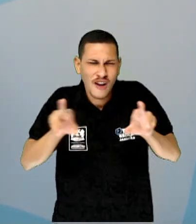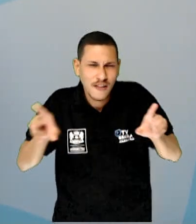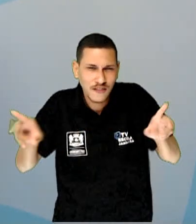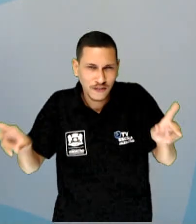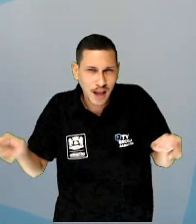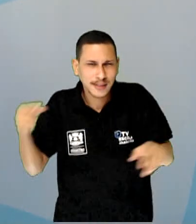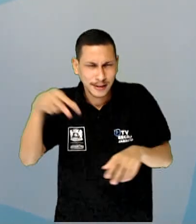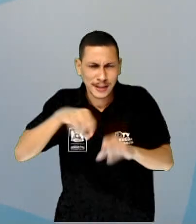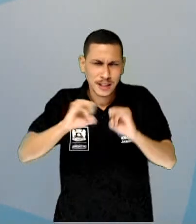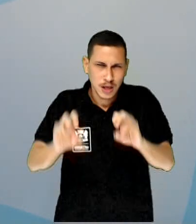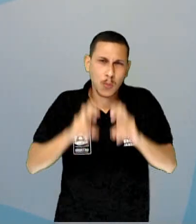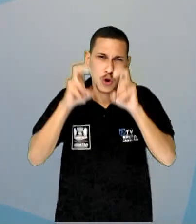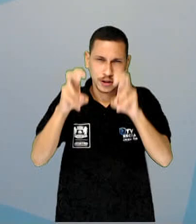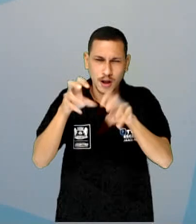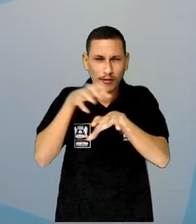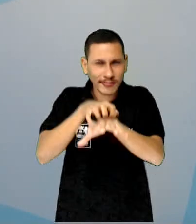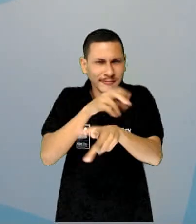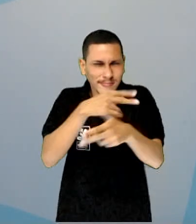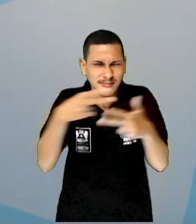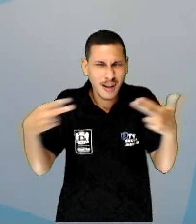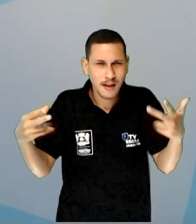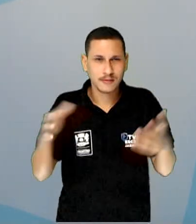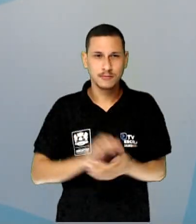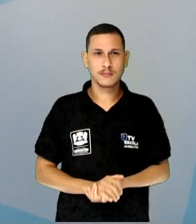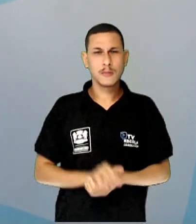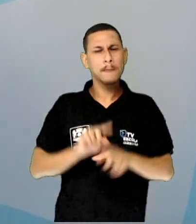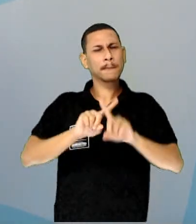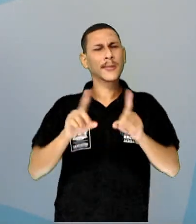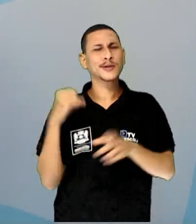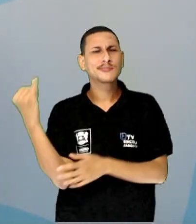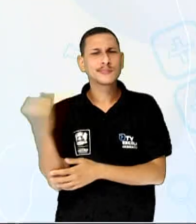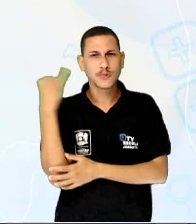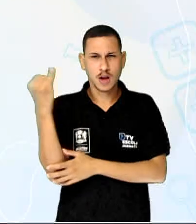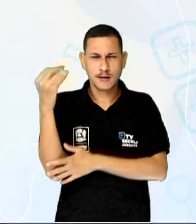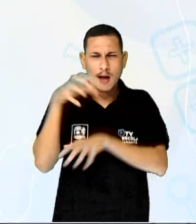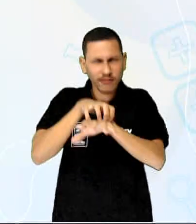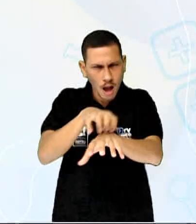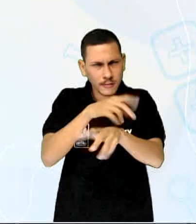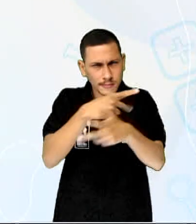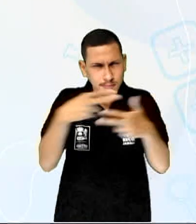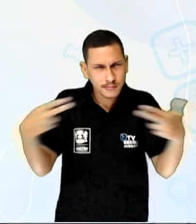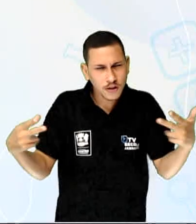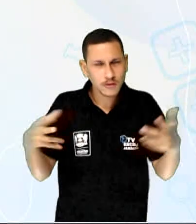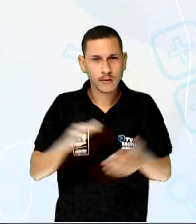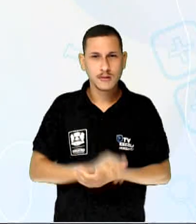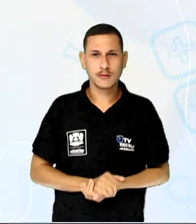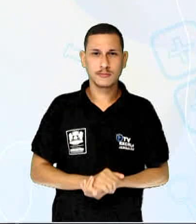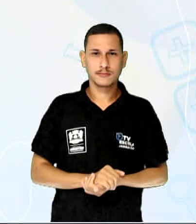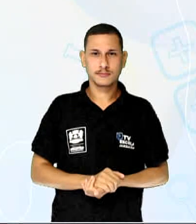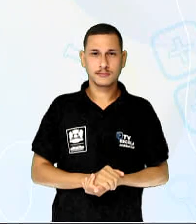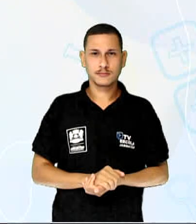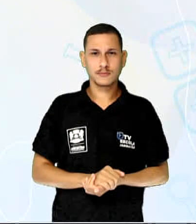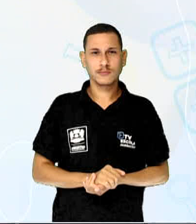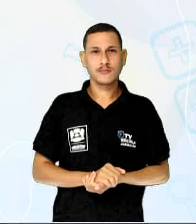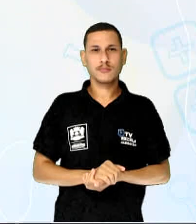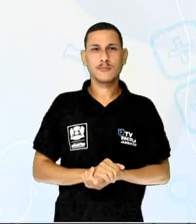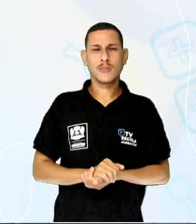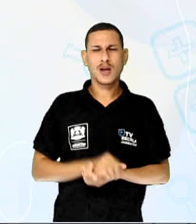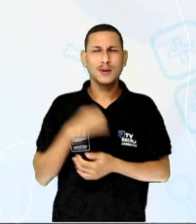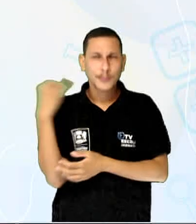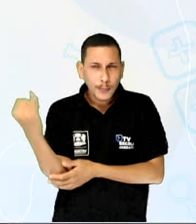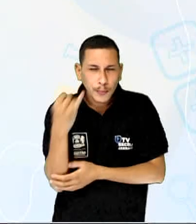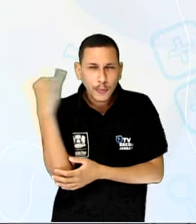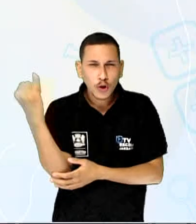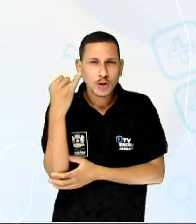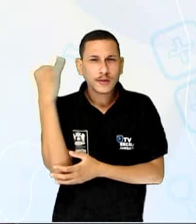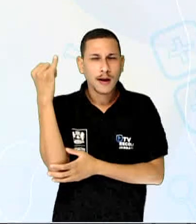por aqui. Mas qual a importância dos meios de transporte? Os meios de transporte são de extrema importância